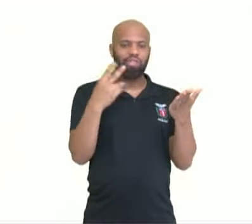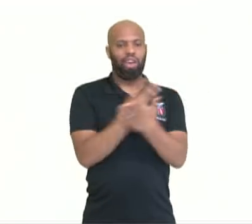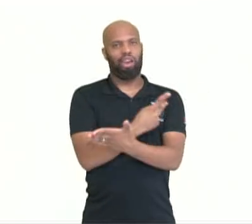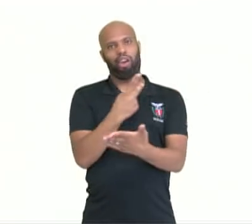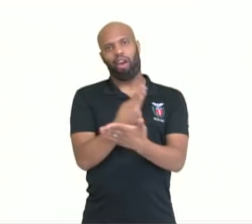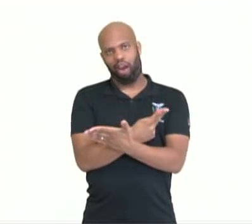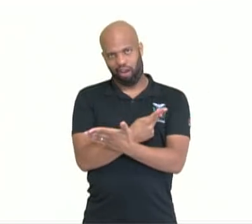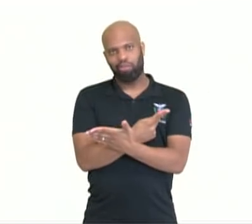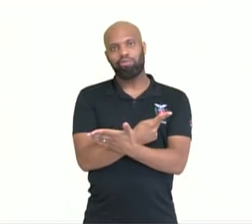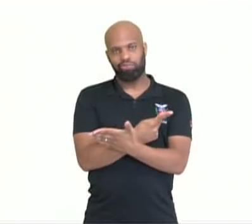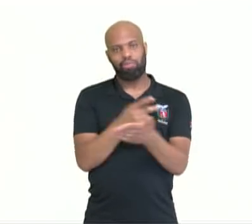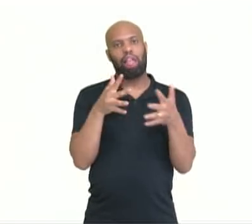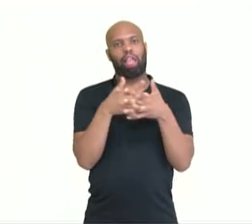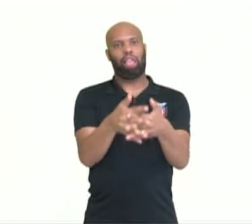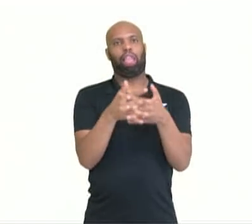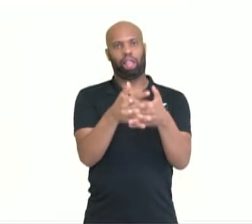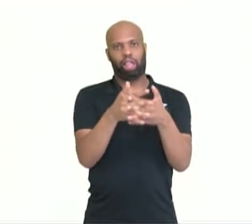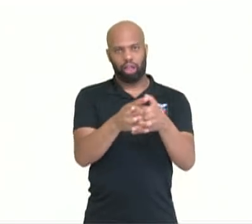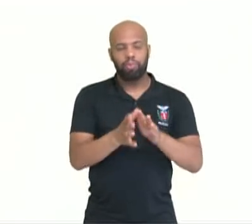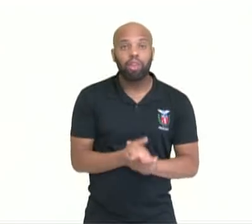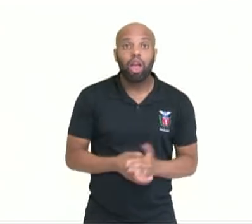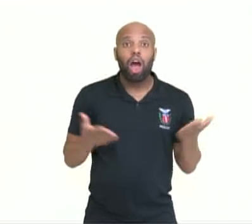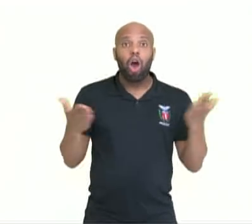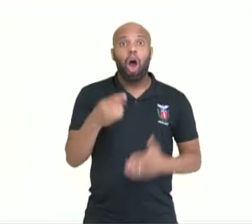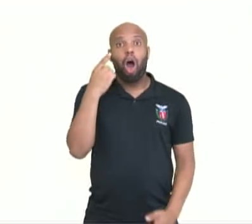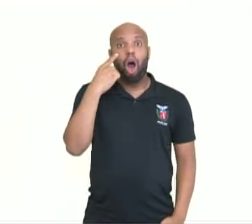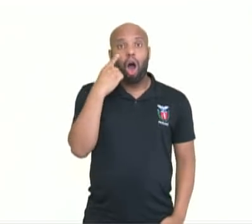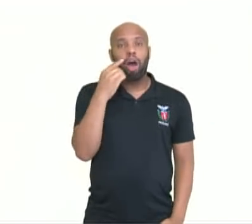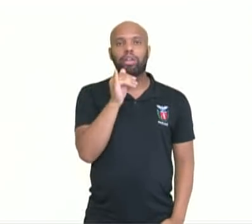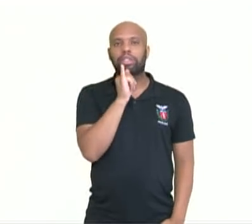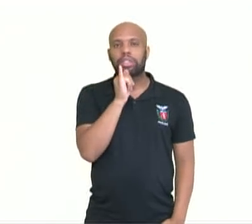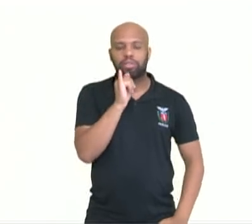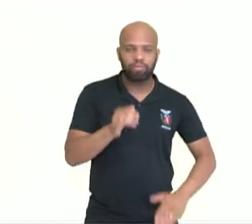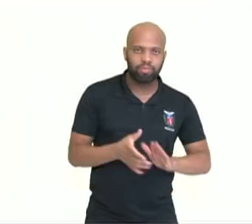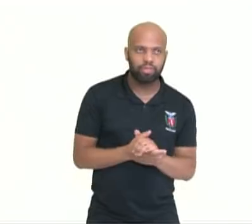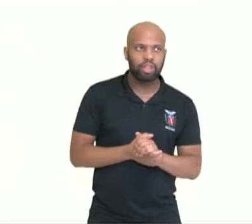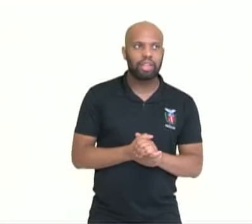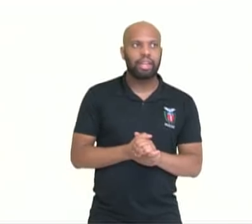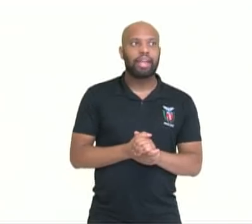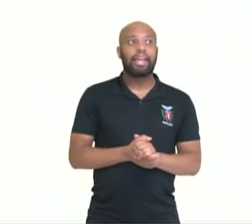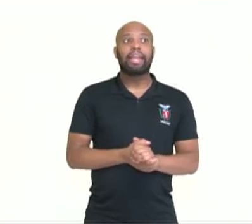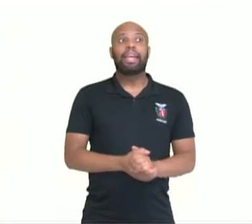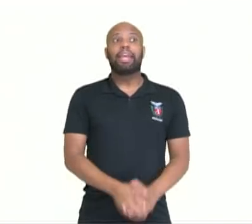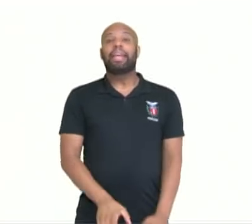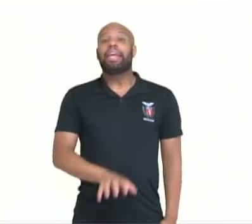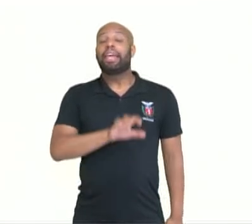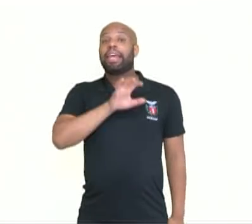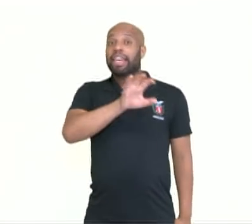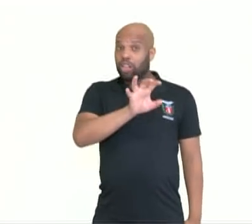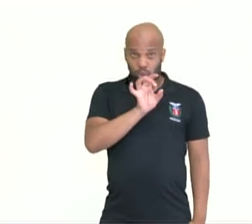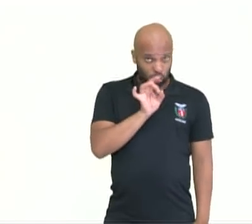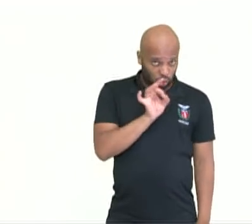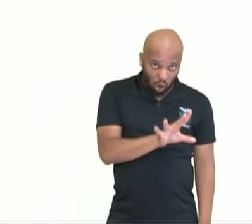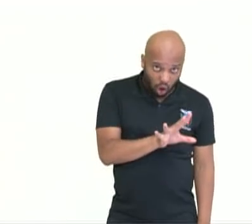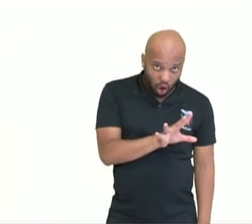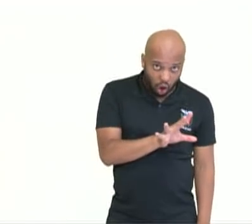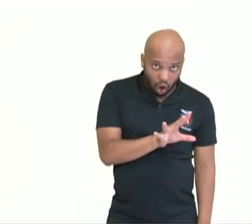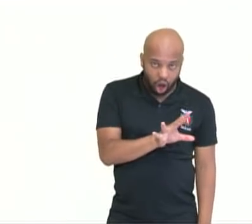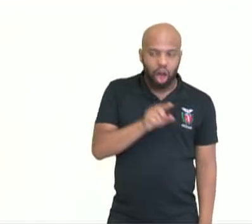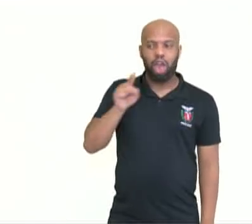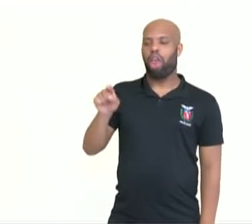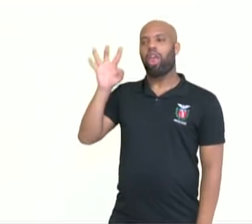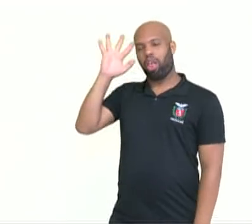sua compreensão, né? Agora veja esse exemplo aqui, ó. Isso só ele resolve.